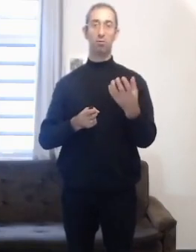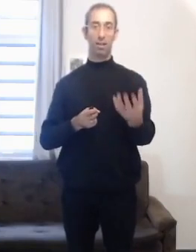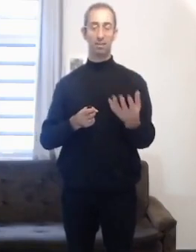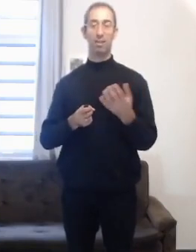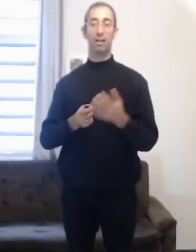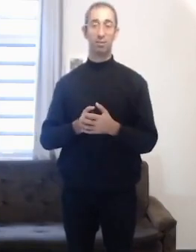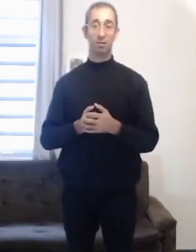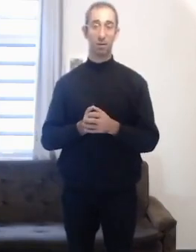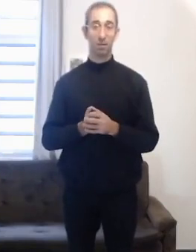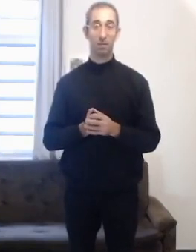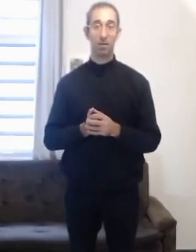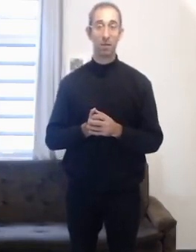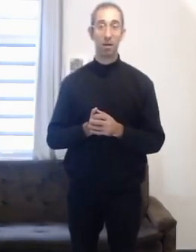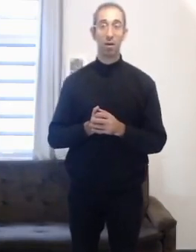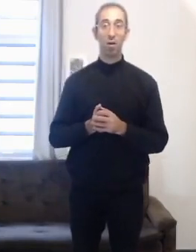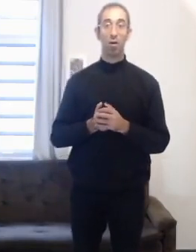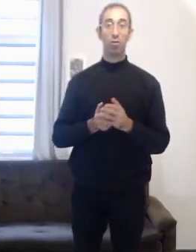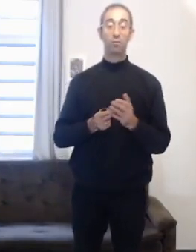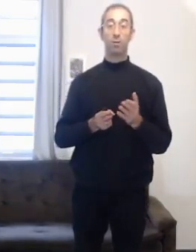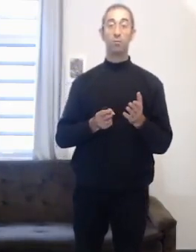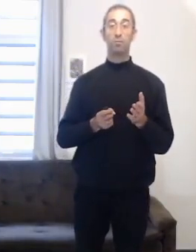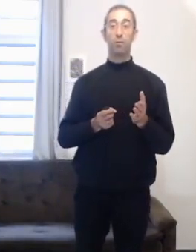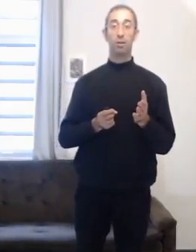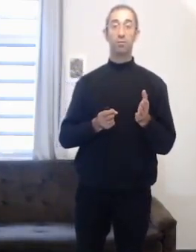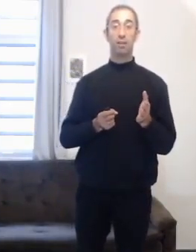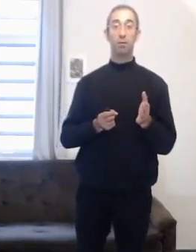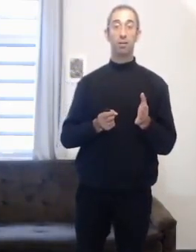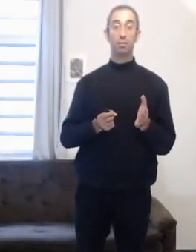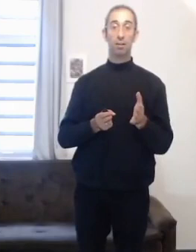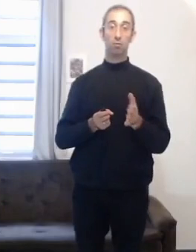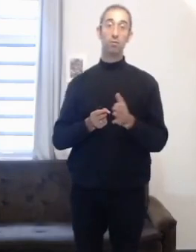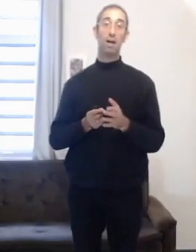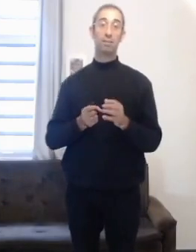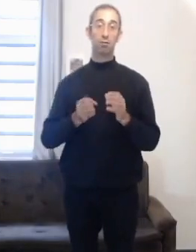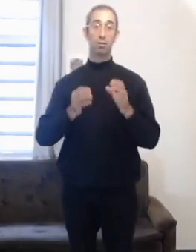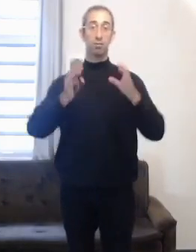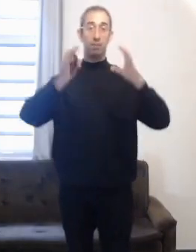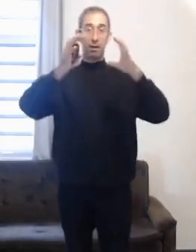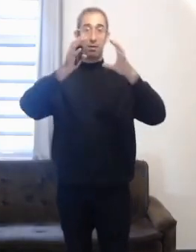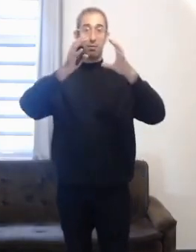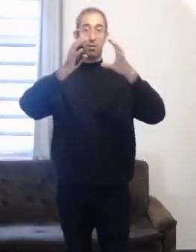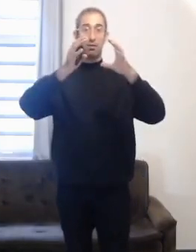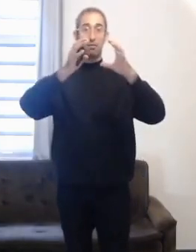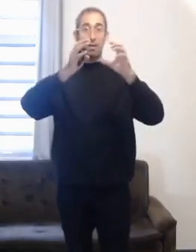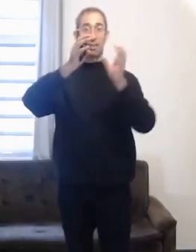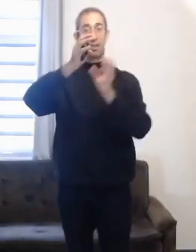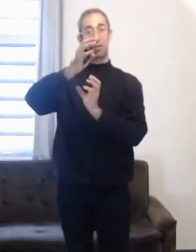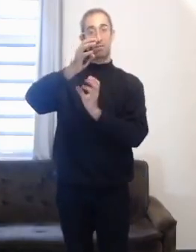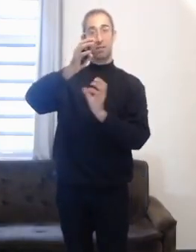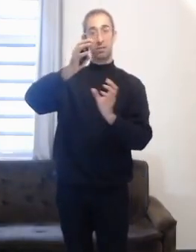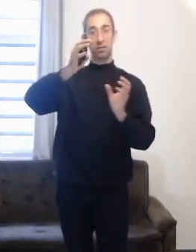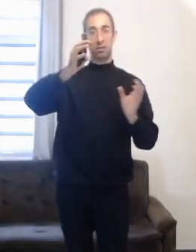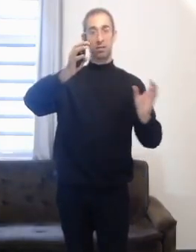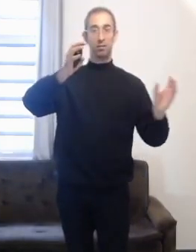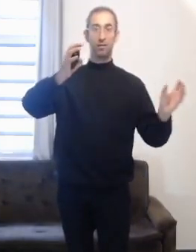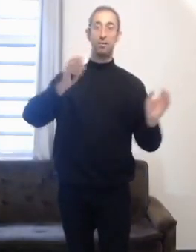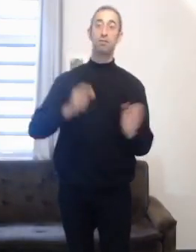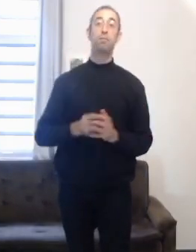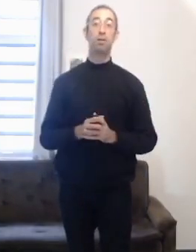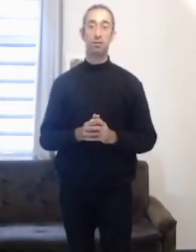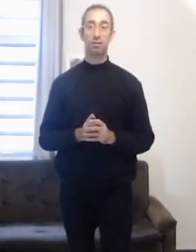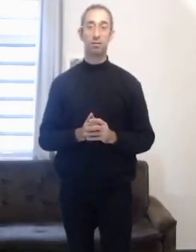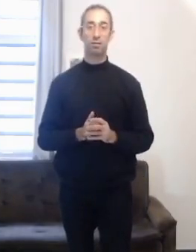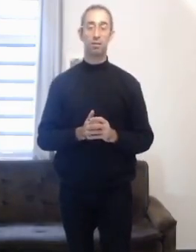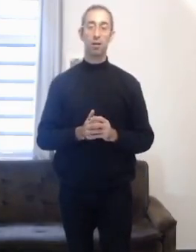que que acontece em relação a esse problema. Ou nós podemos ter hipóteses secundárias, quando a gente pega uma hipótese básica e divide em